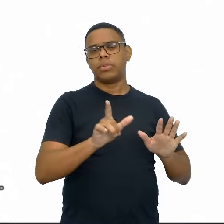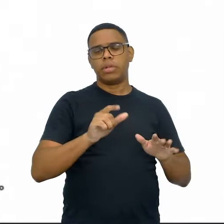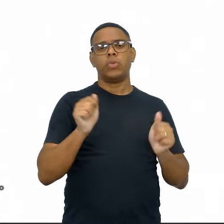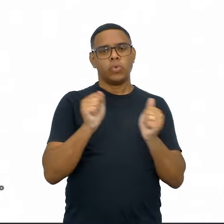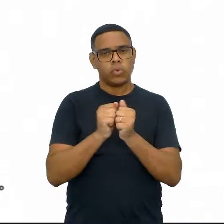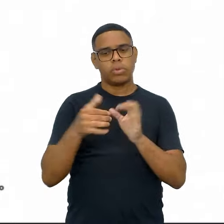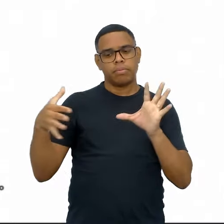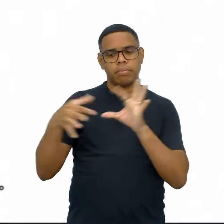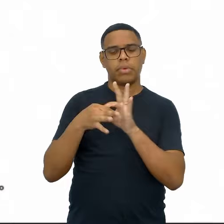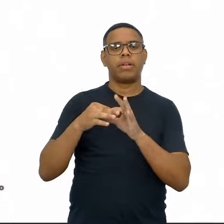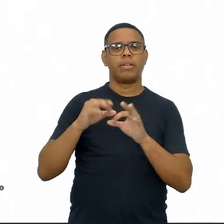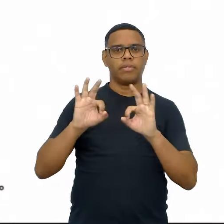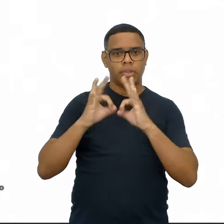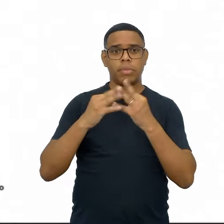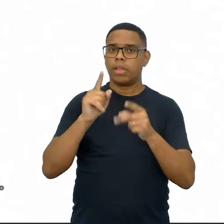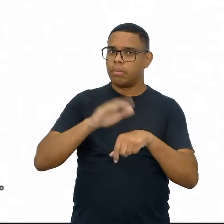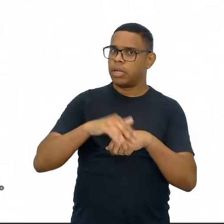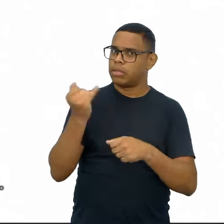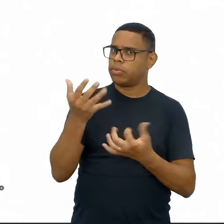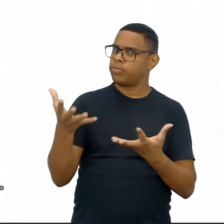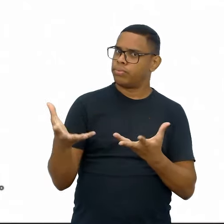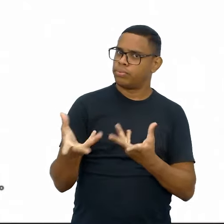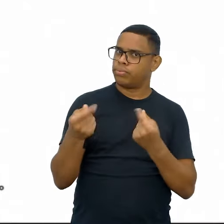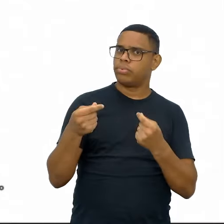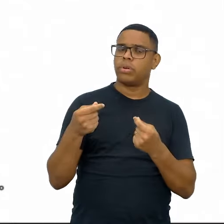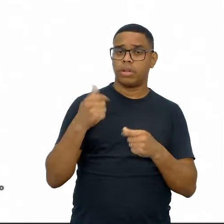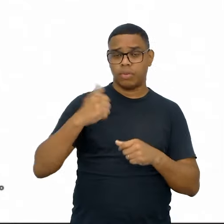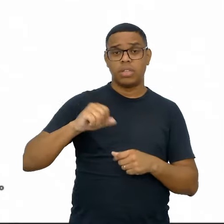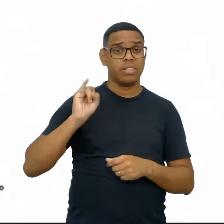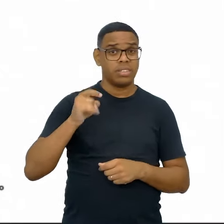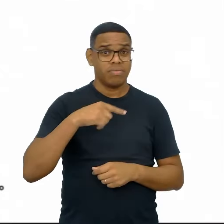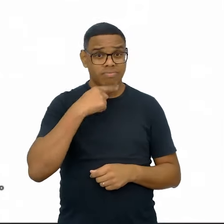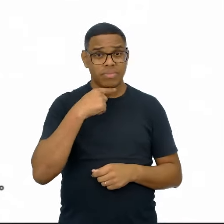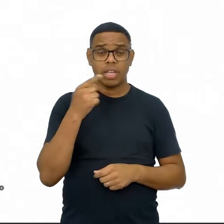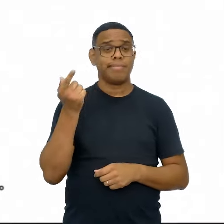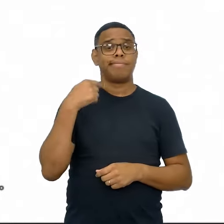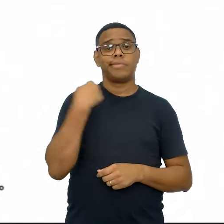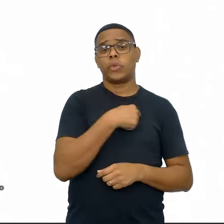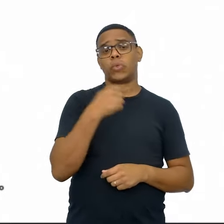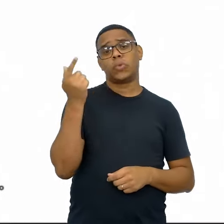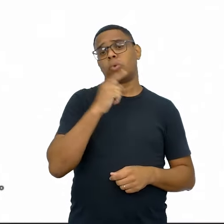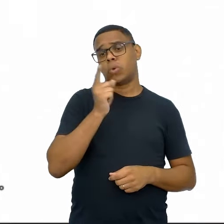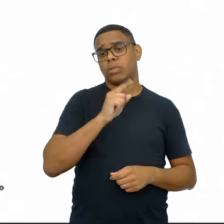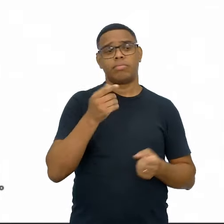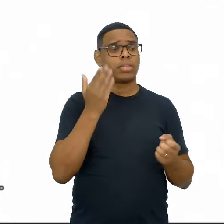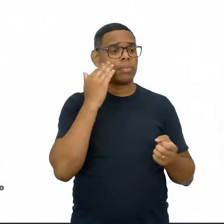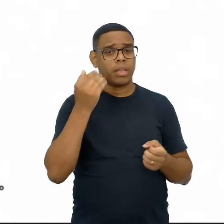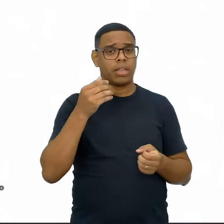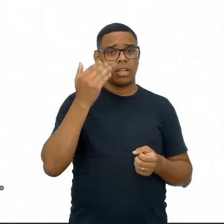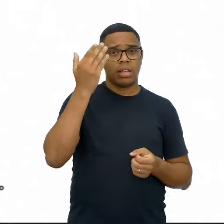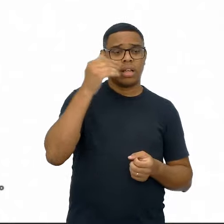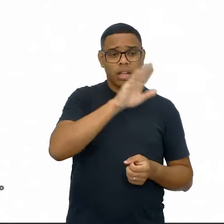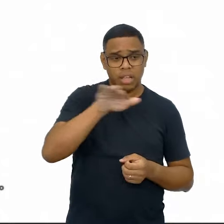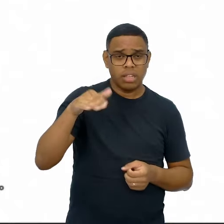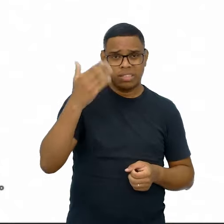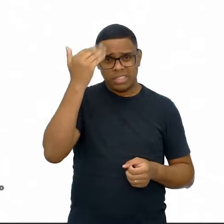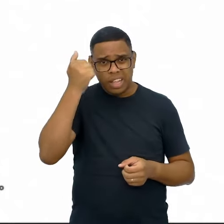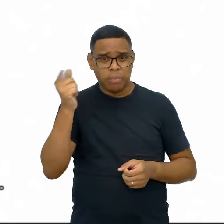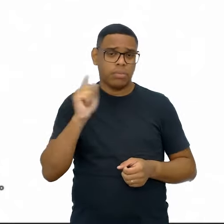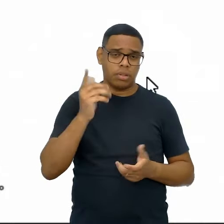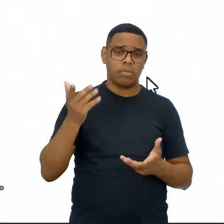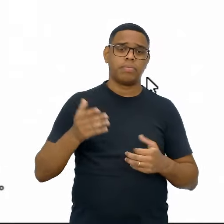família, ela vai ser a cereja do bolo desse tipo de avaliação, porque senão a gente não vai conseguir mensurar o que as crianças sabem, né?